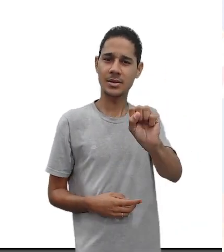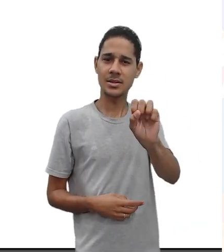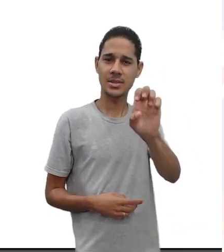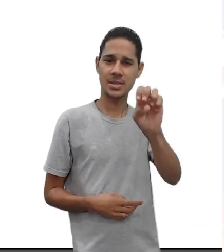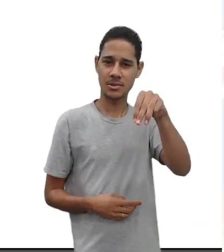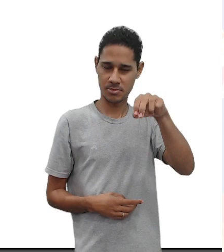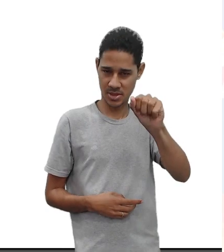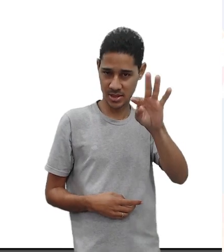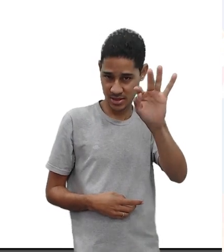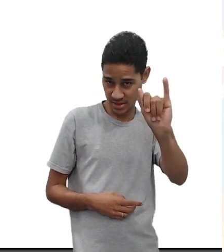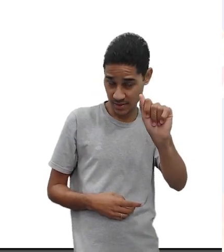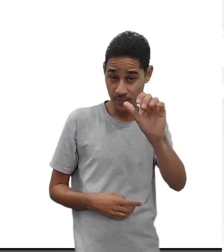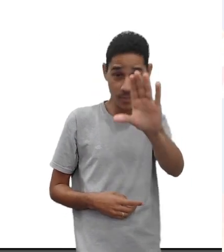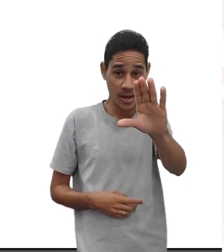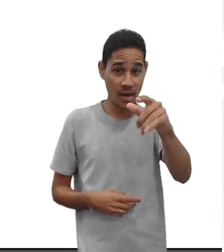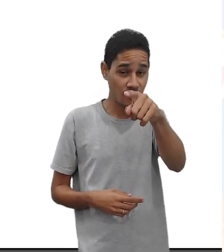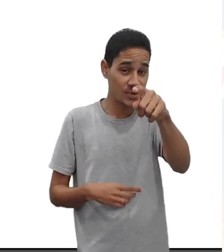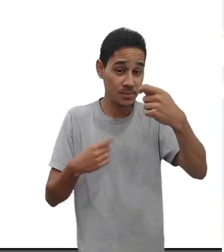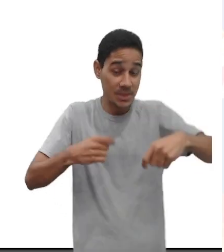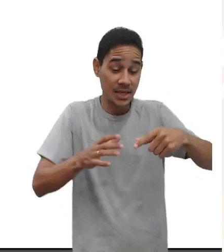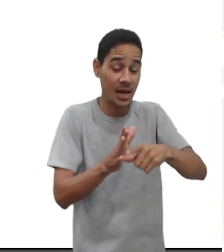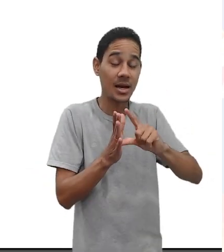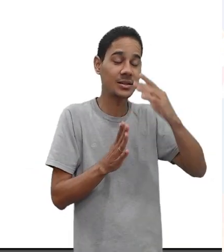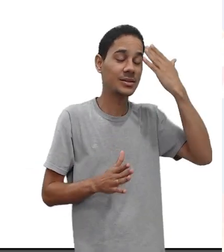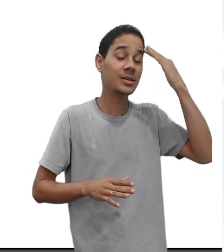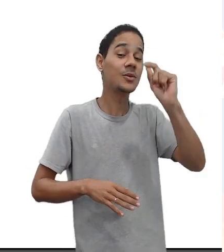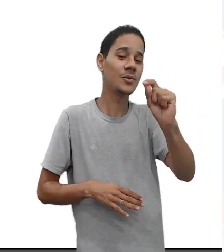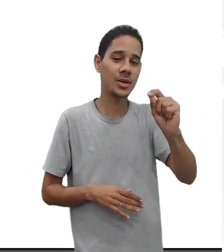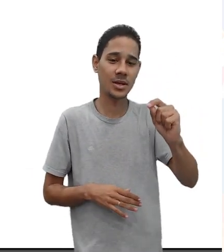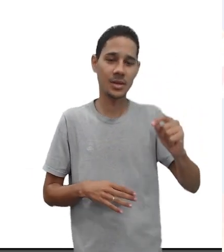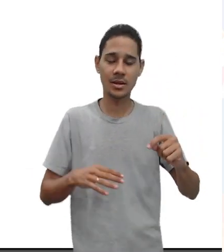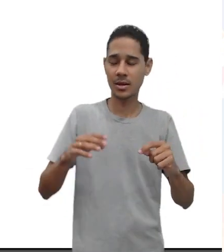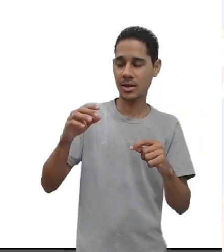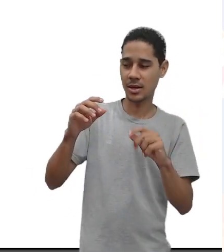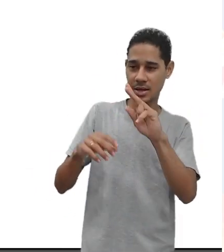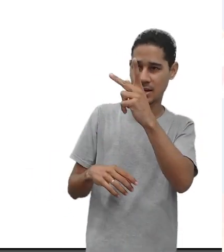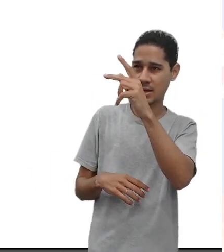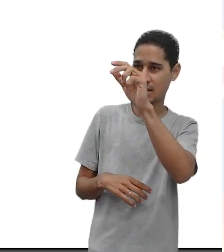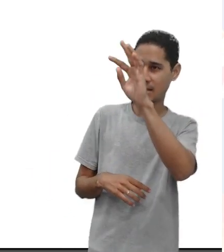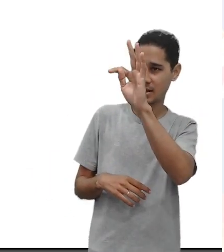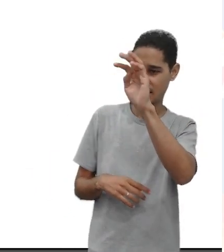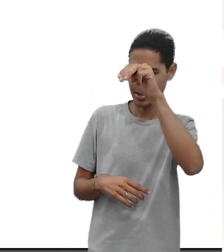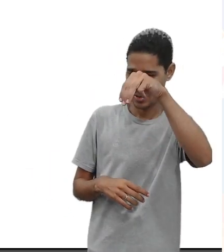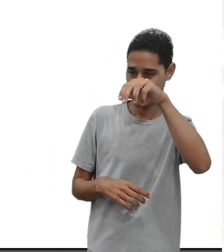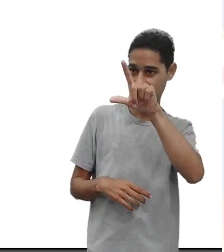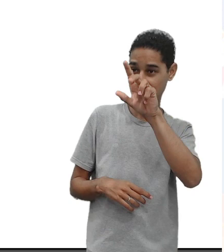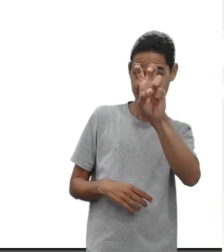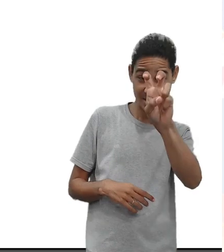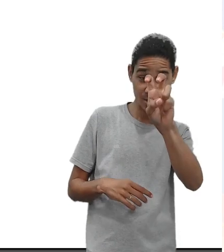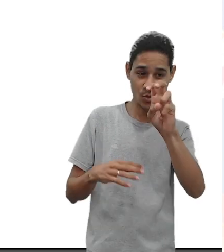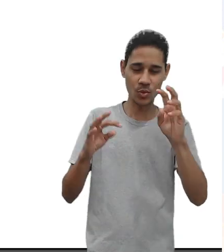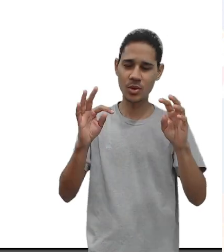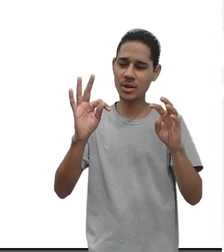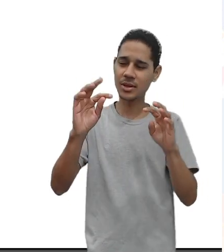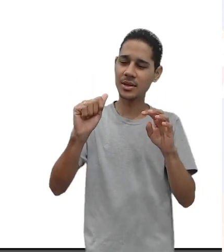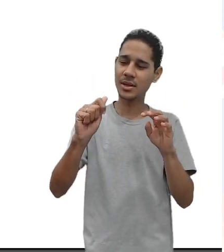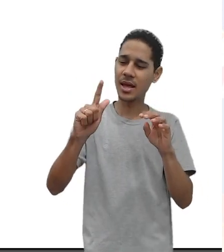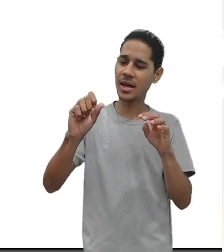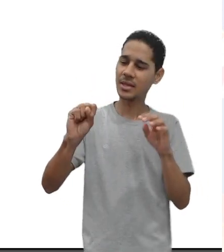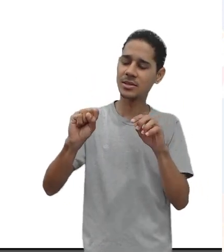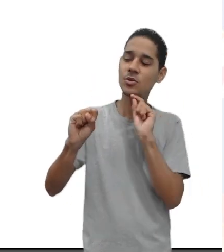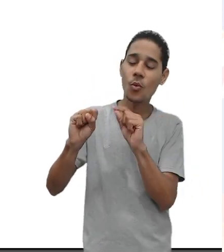as tags específicas do HTML5, né? Boa parte delas só estão presentes a partir